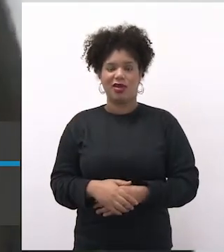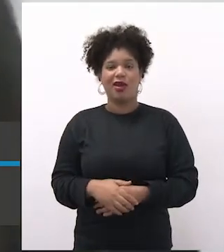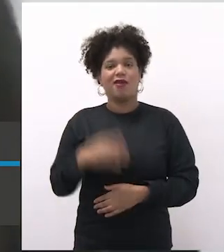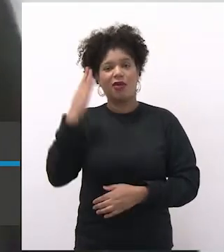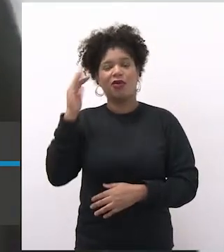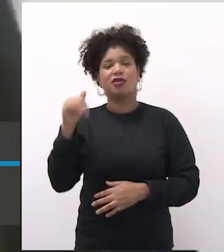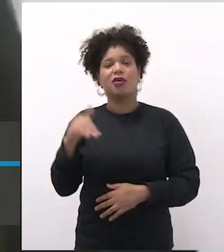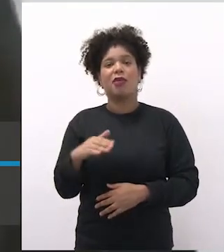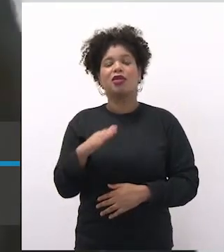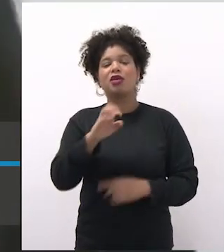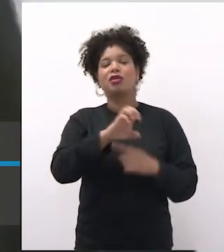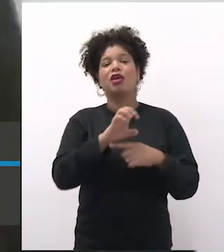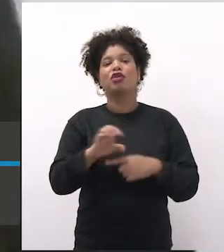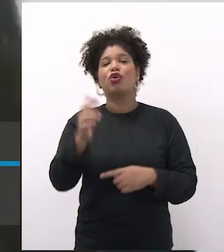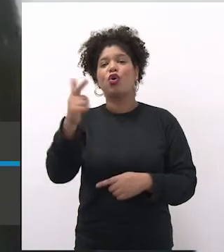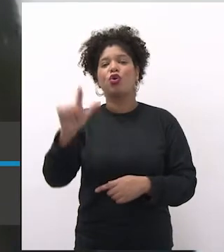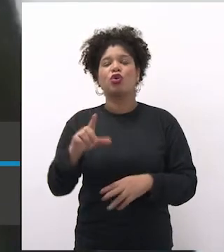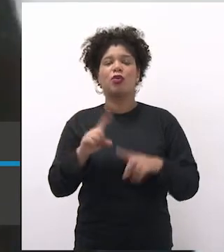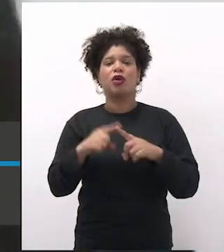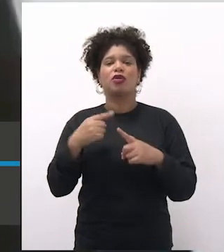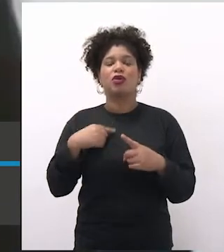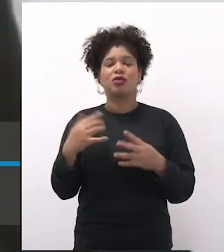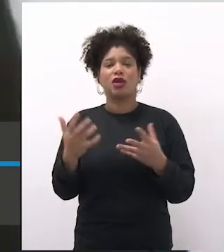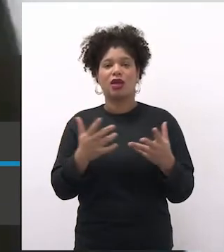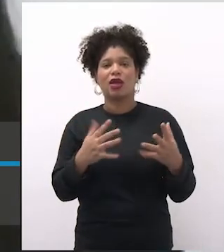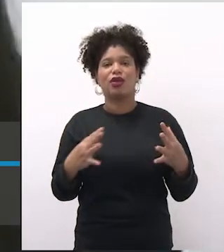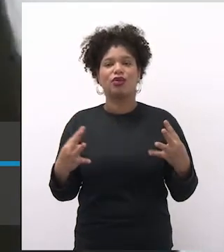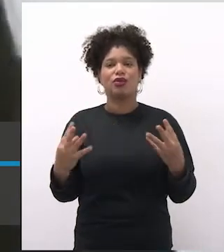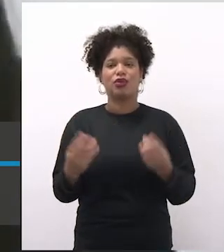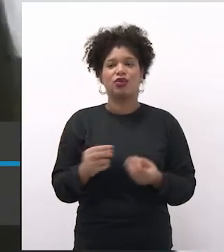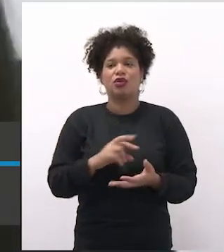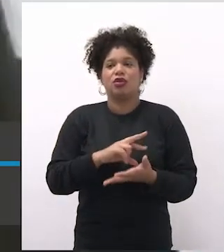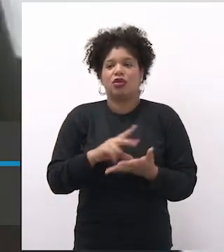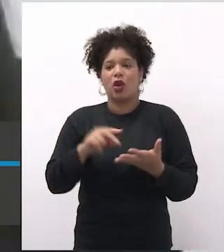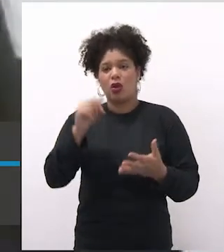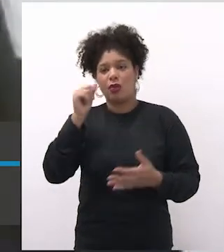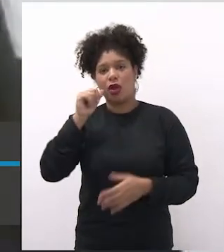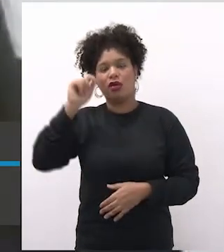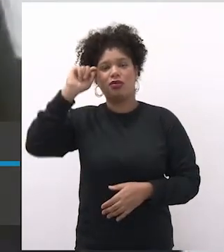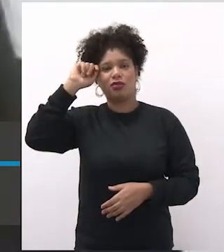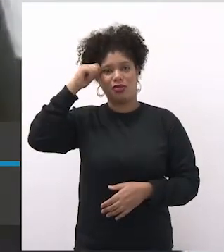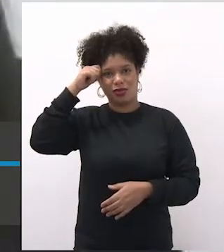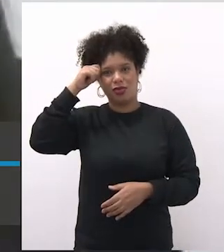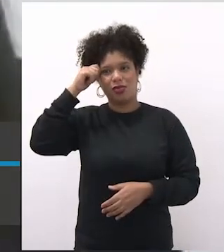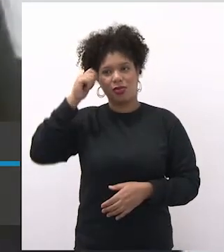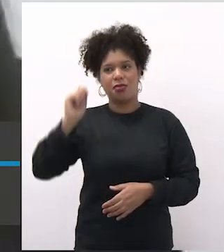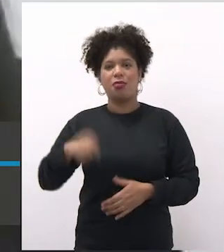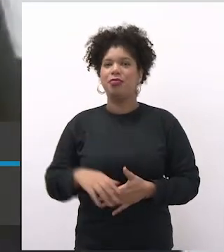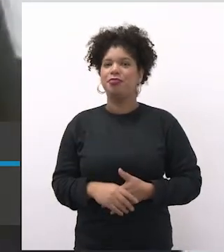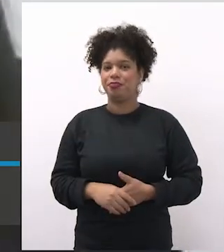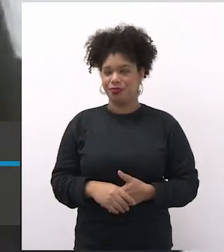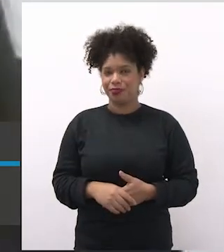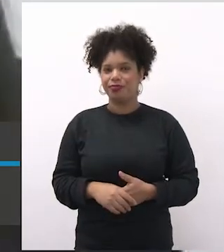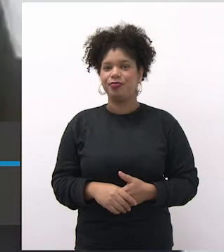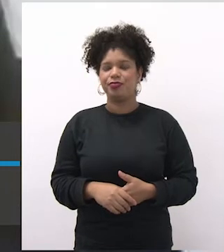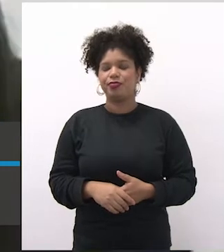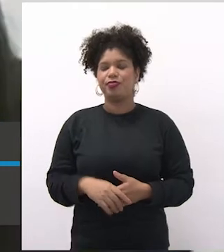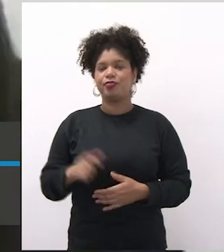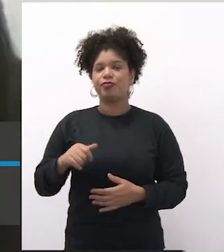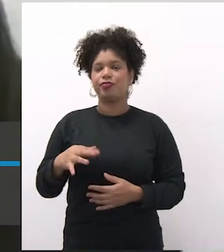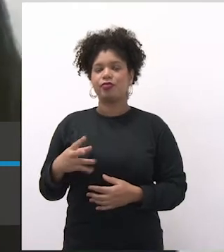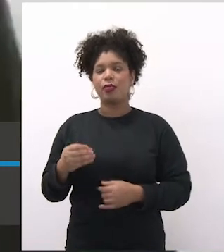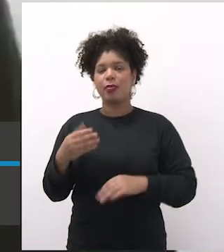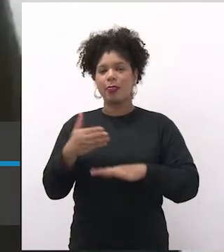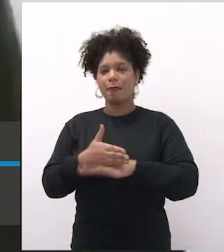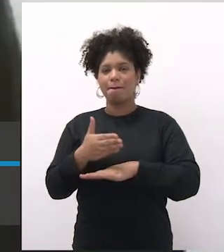estado, né? Mas a gente tenta contemplar a diversidade das nossas autoras negras e de forma muito participativa, de